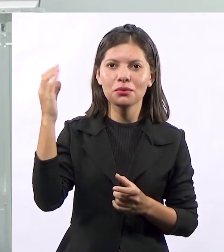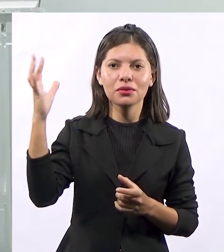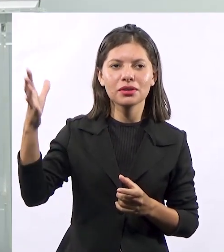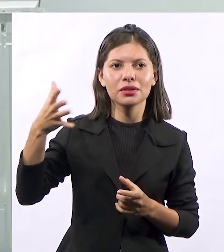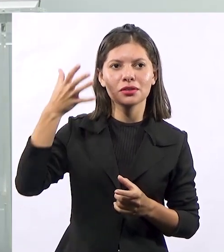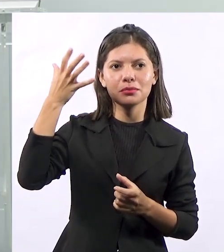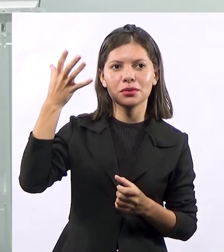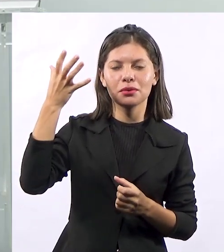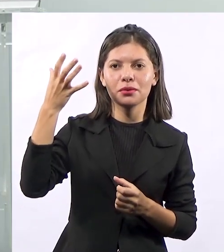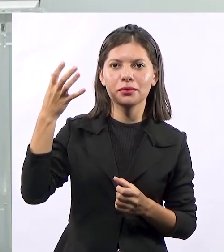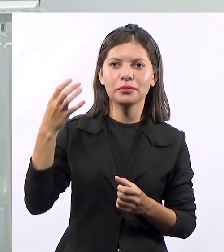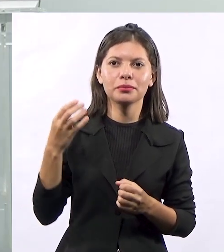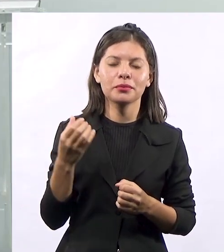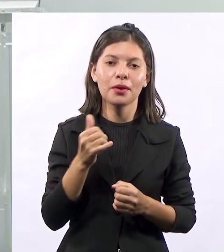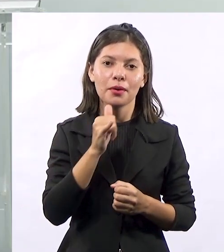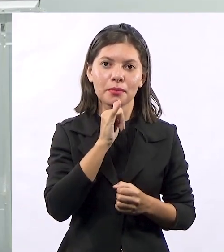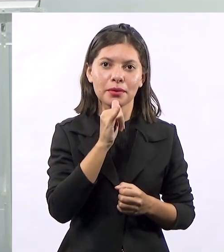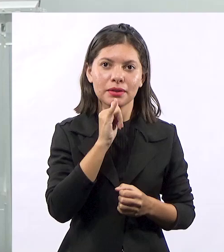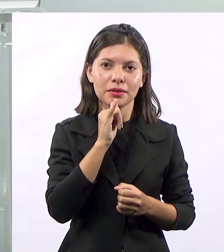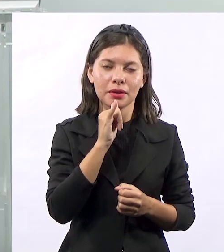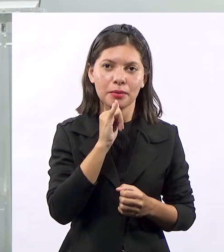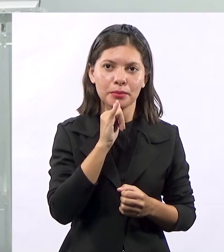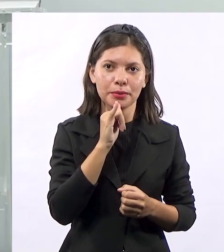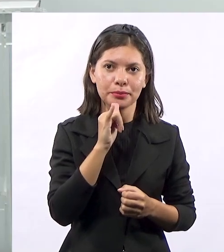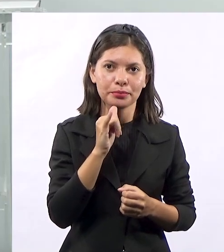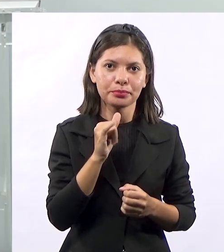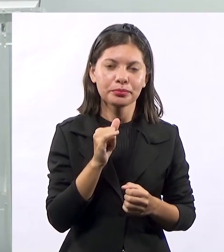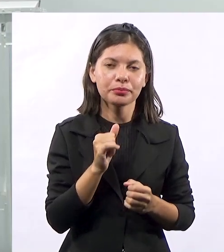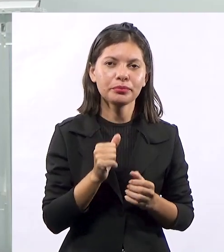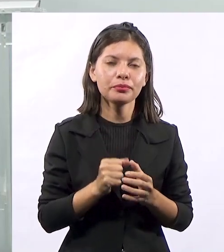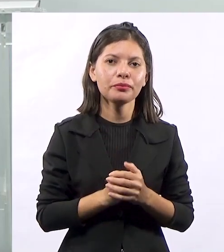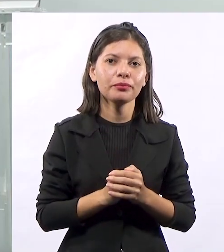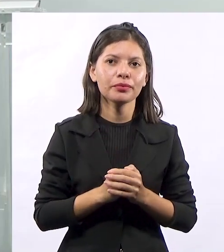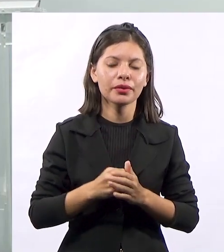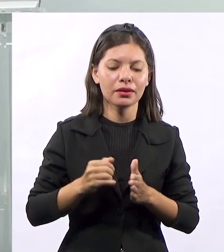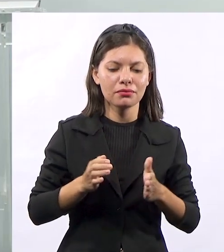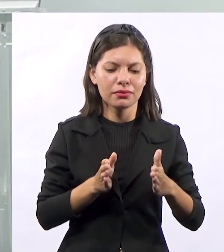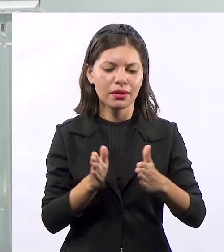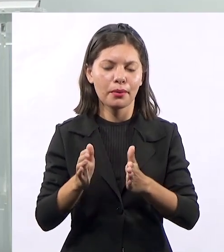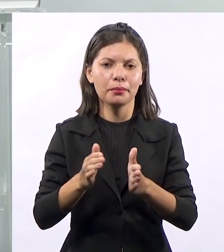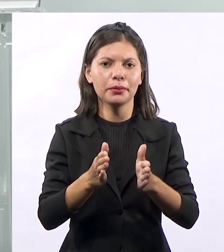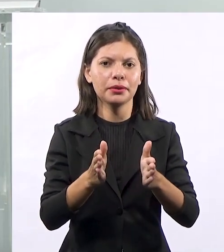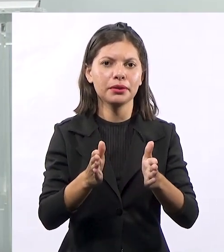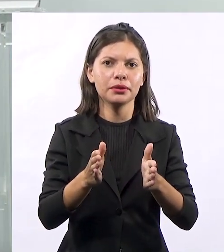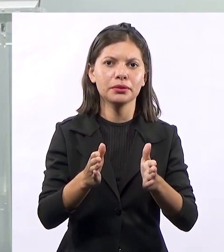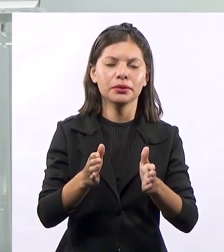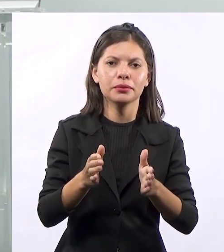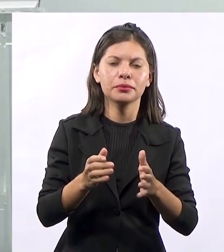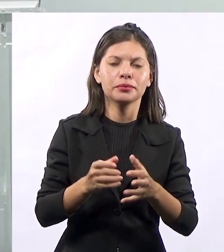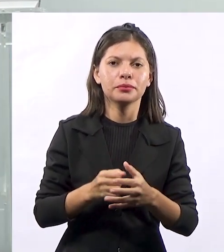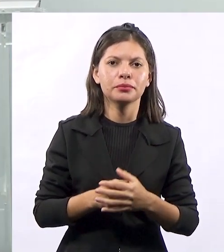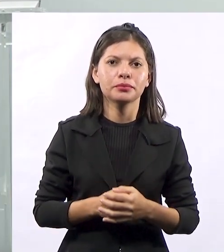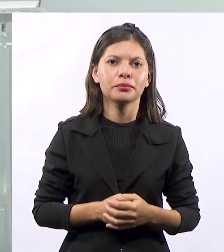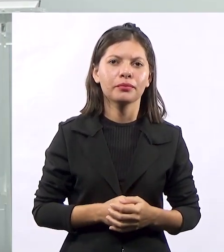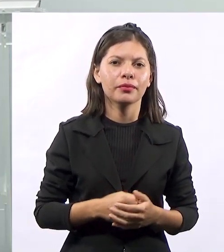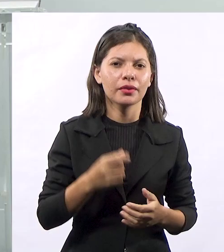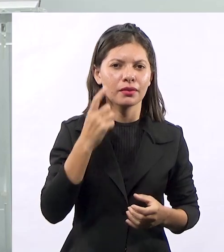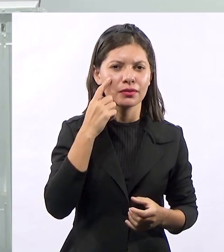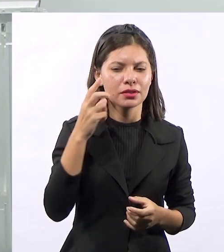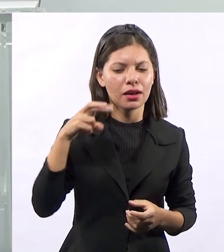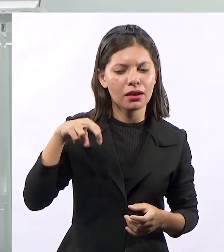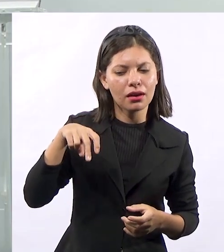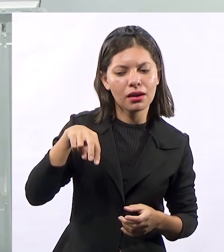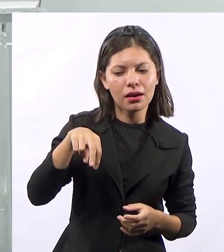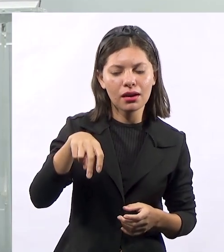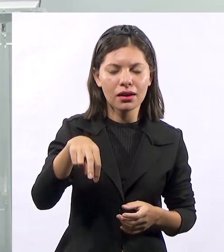E esse alguém é como na jornada do herói, né? Que aqui a gente tem uma jornada. Na jornada do herói, se você está